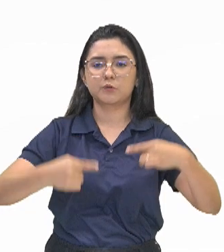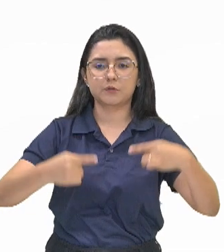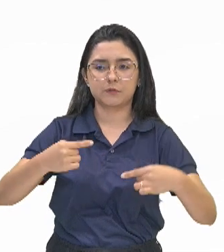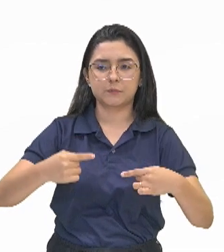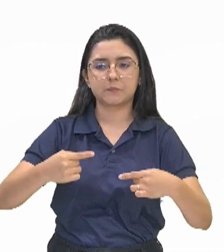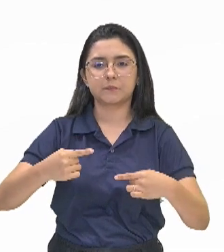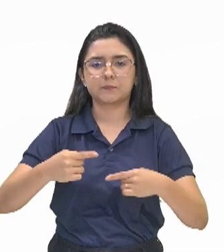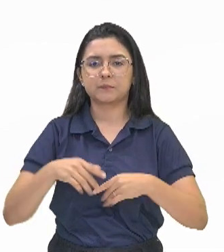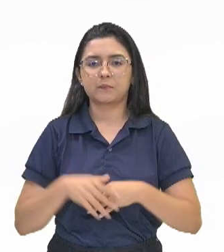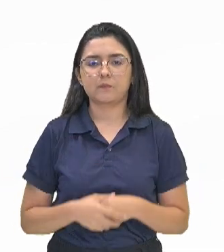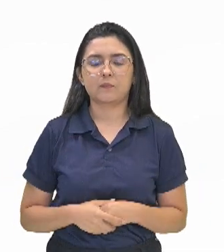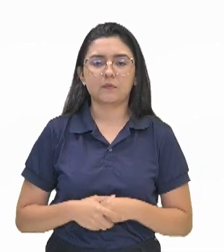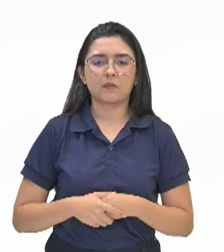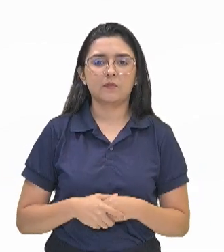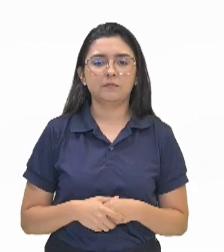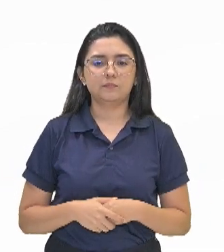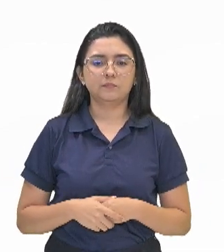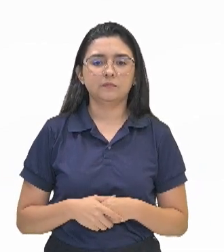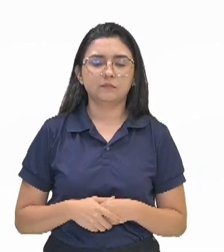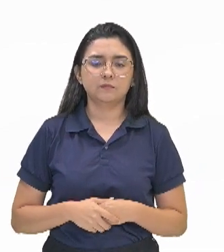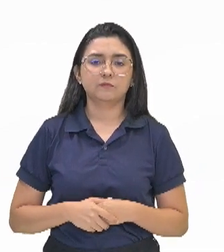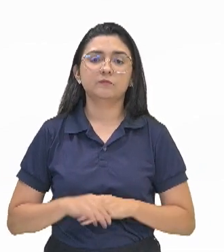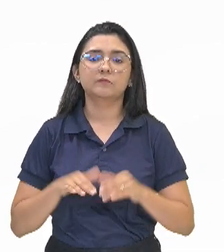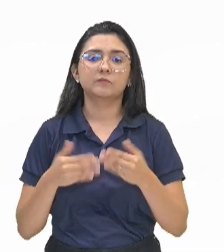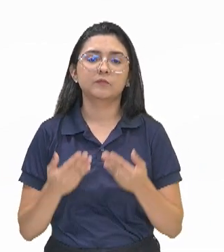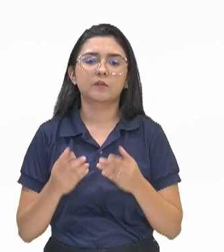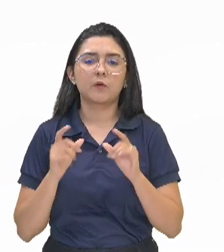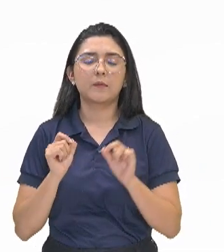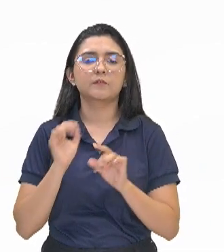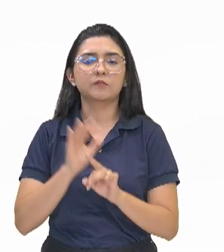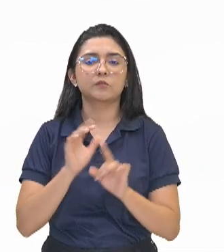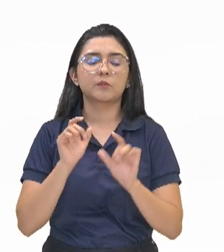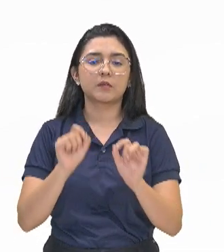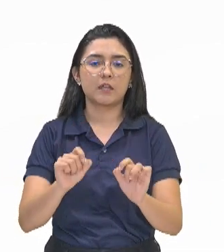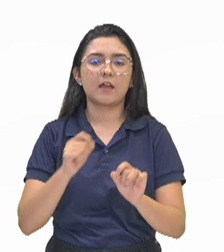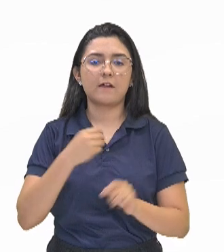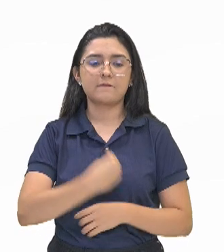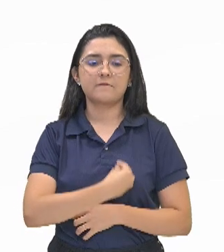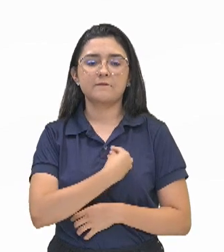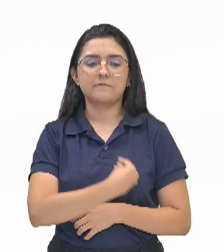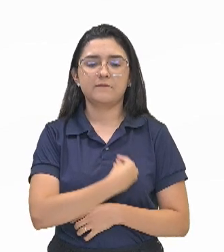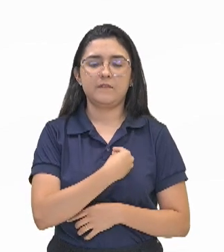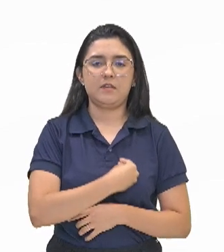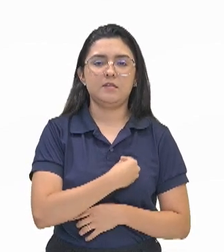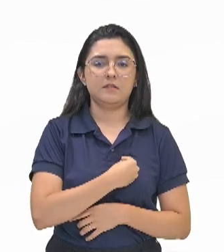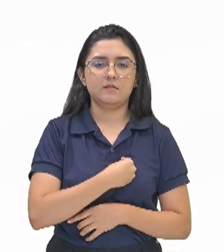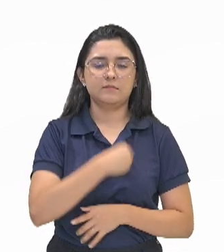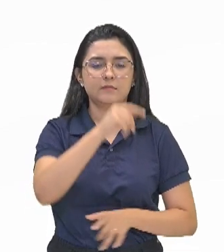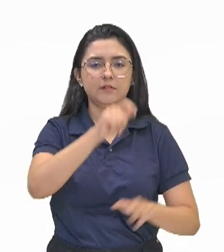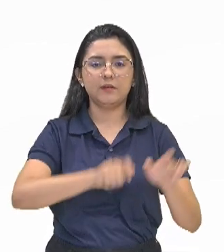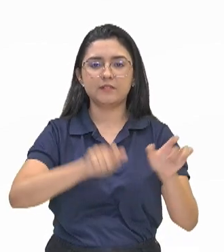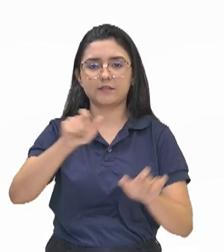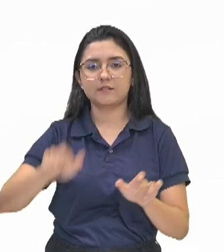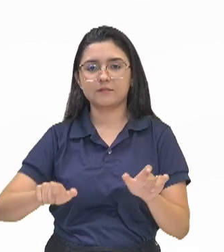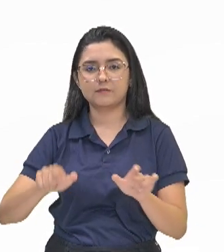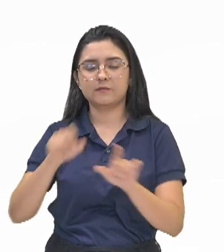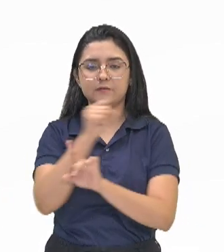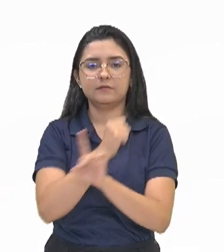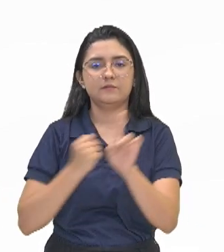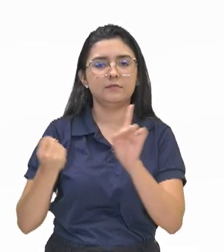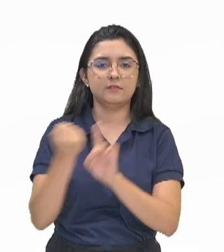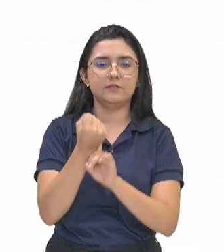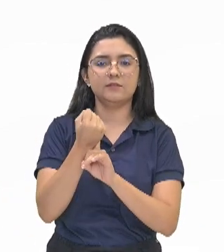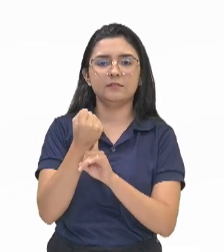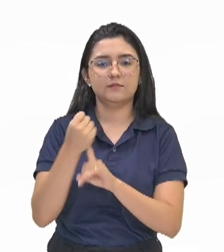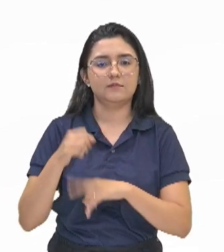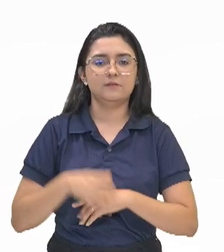aí, como elas afetam a vida das pessoas em sociedade. Então, nós